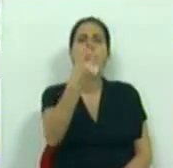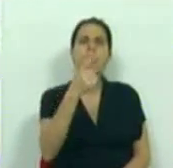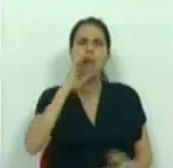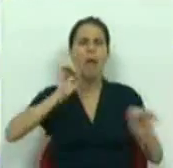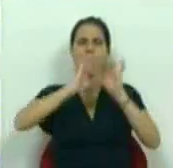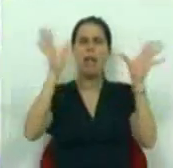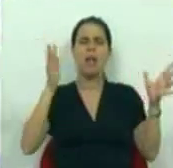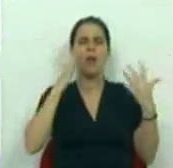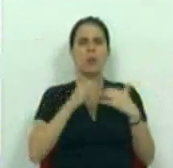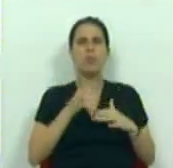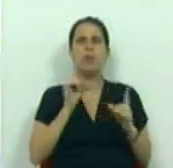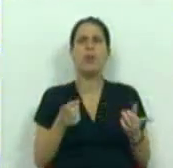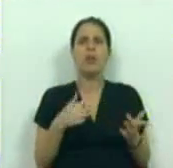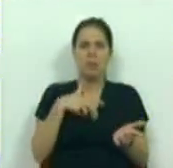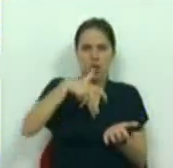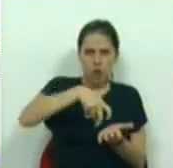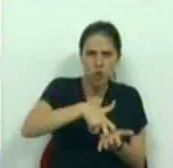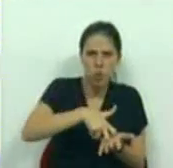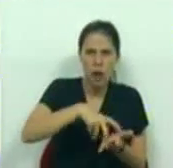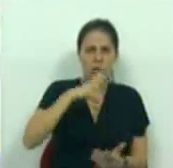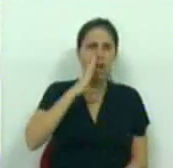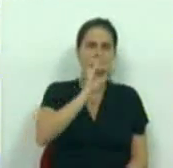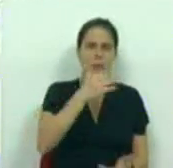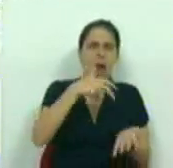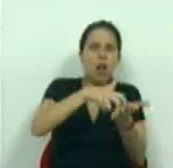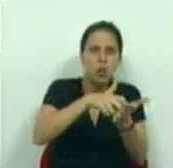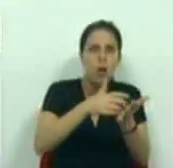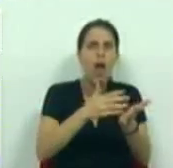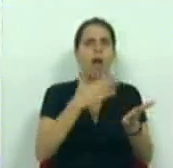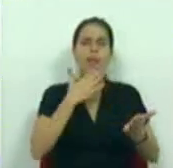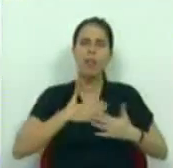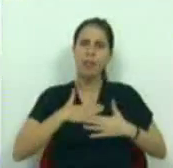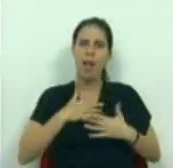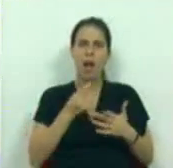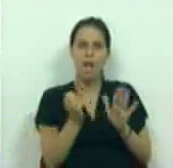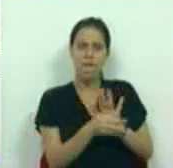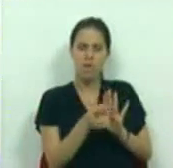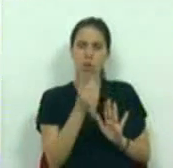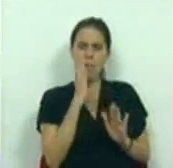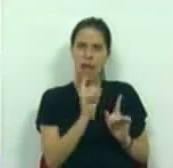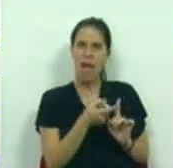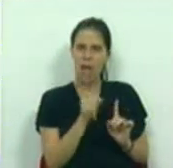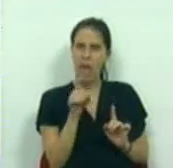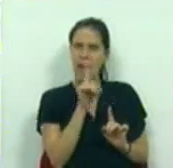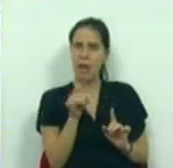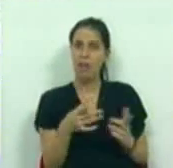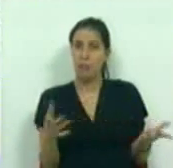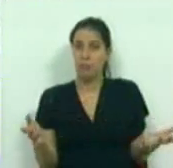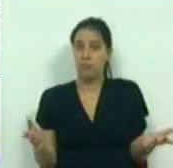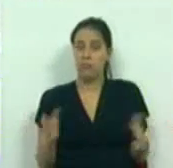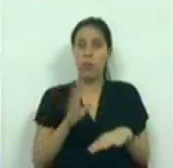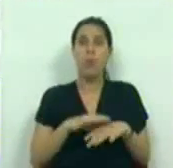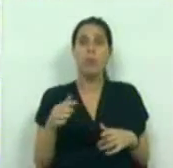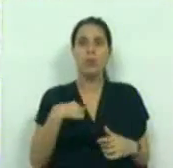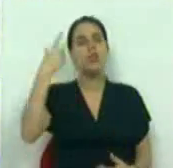clara, mas inequivocamente estamos de joelhos perante a banca a dizer que nos deem sob qualquer forma os fundos de pensões? É essa a questão? É que por isso